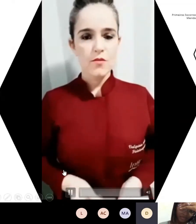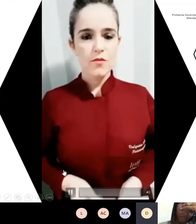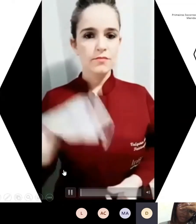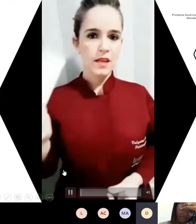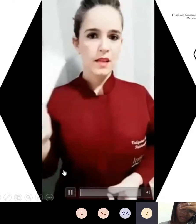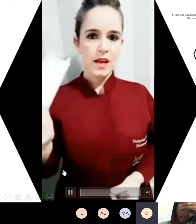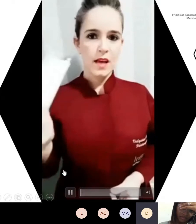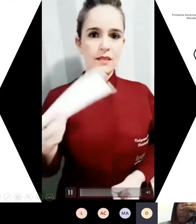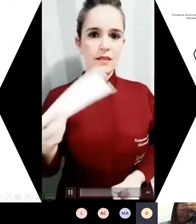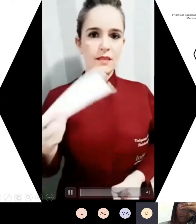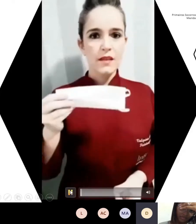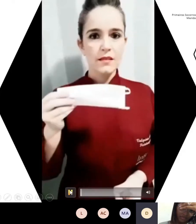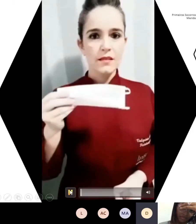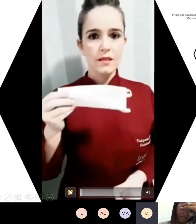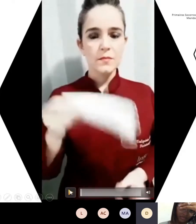Continua sem som.